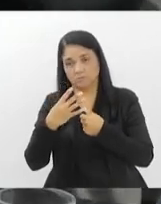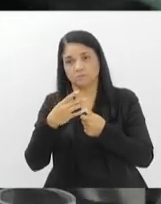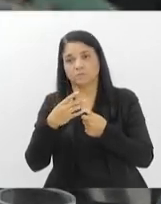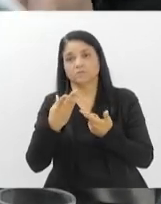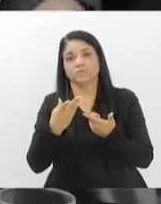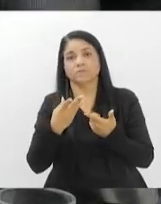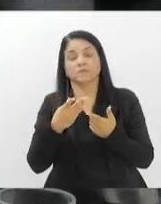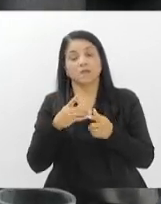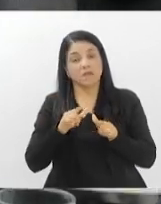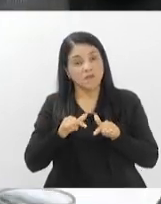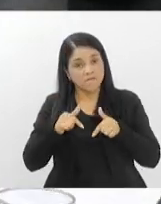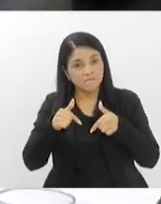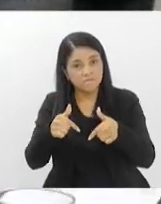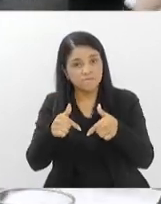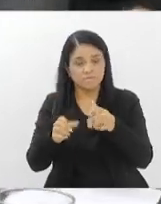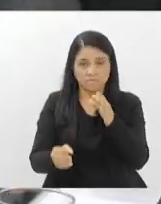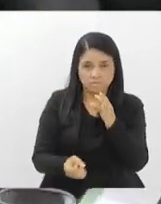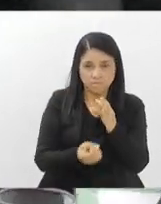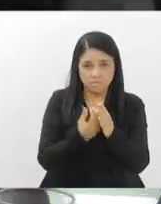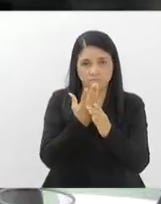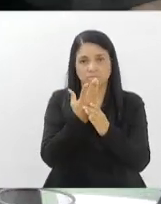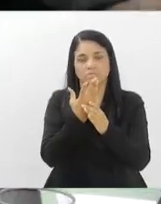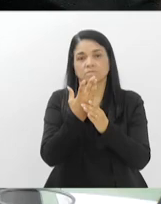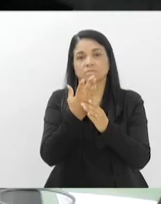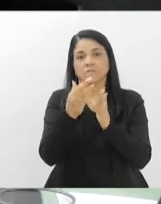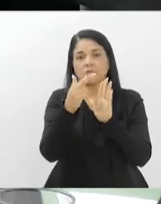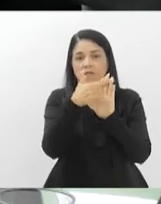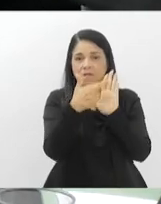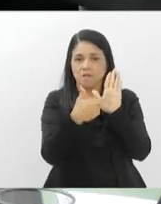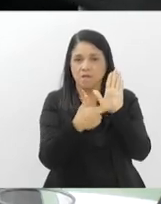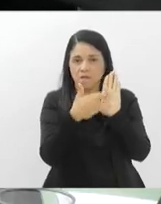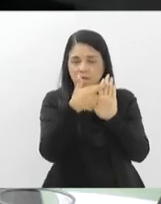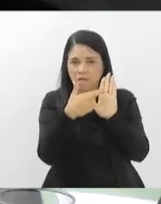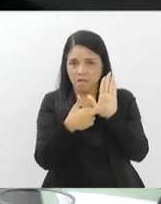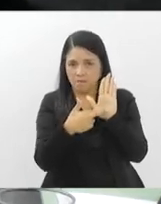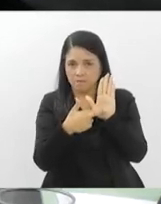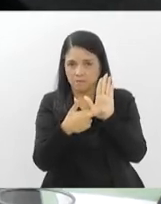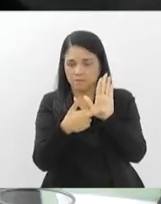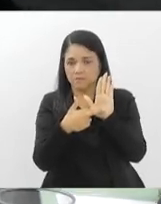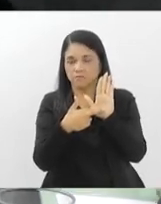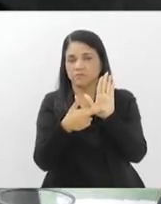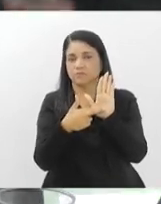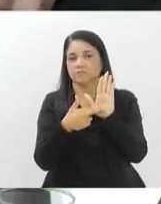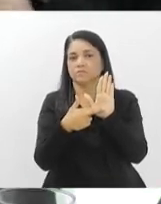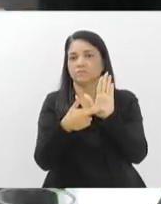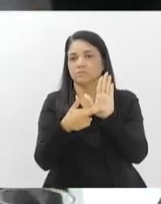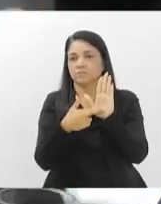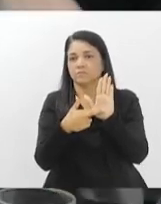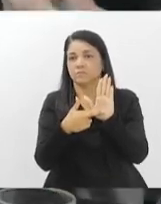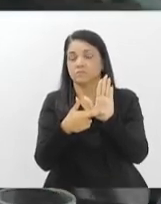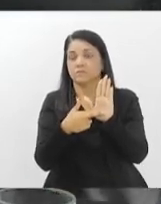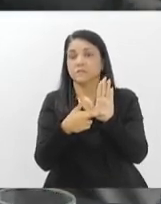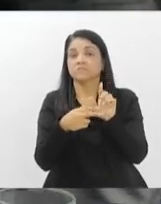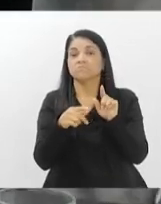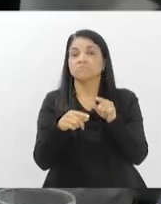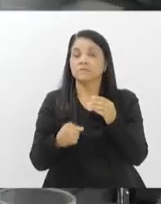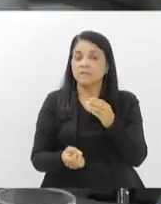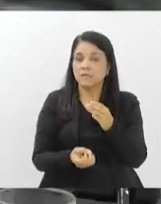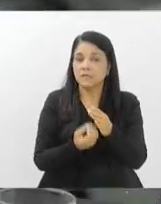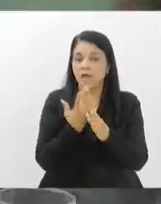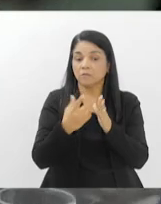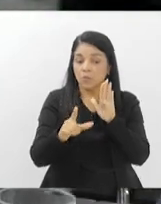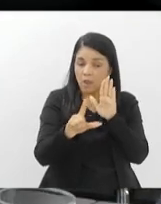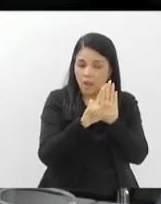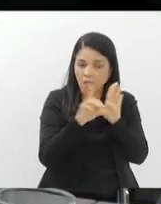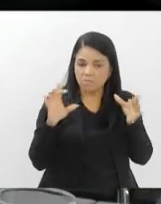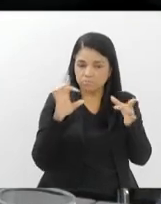Sendo que a sua efetiva criação, implantação e demais regras concernentes à sua operacionalização serão criados por leis de